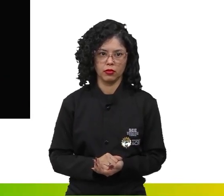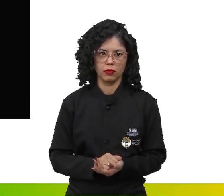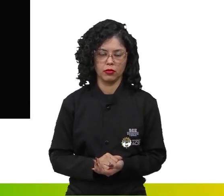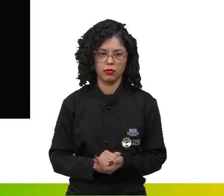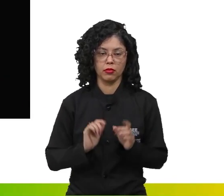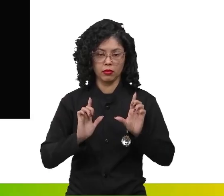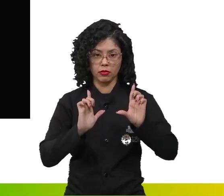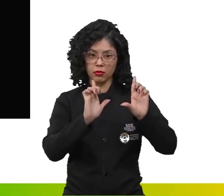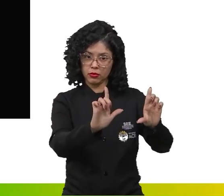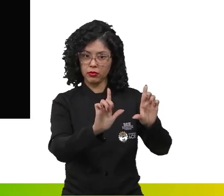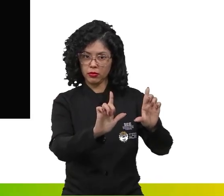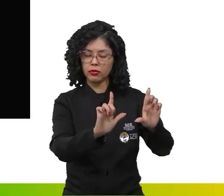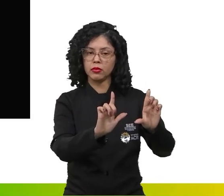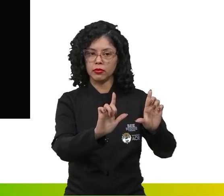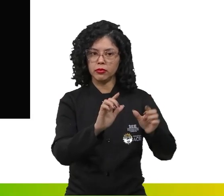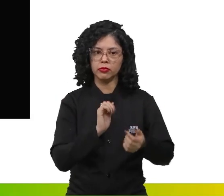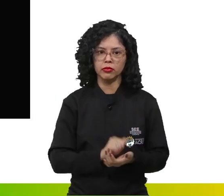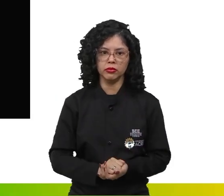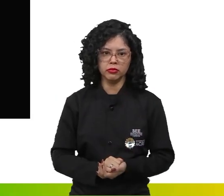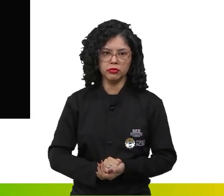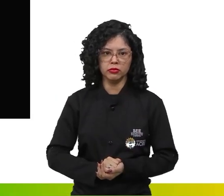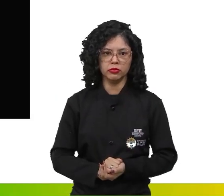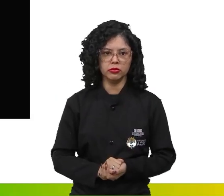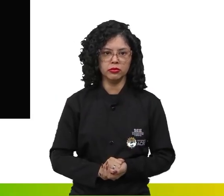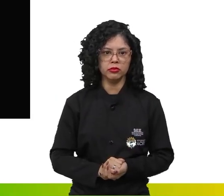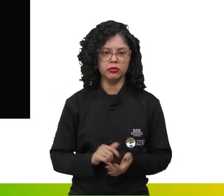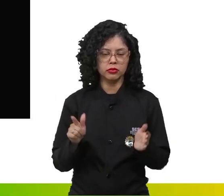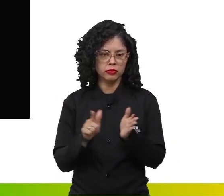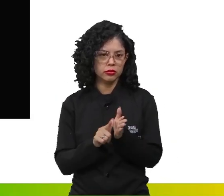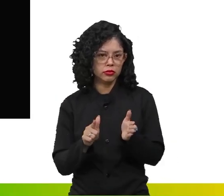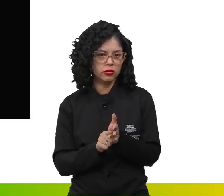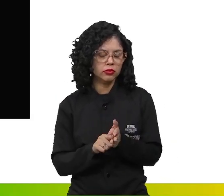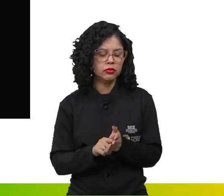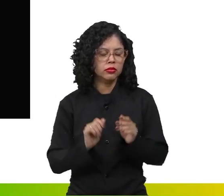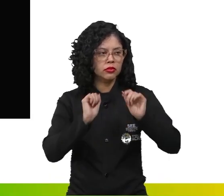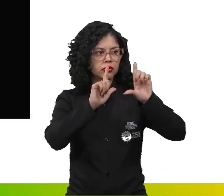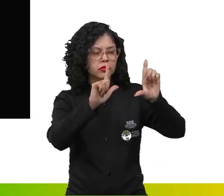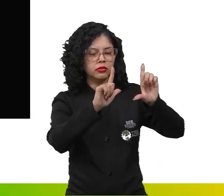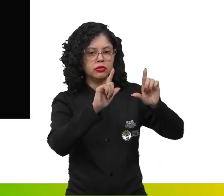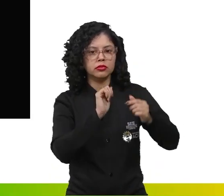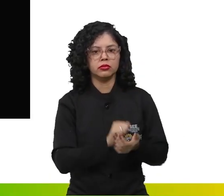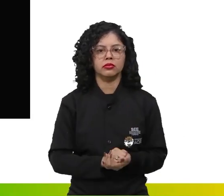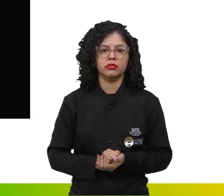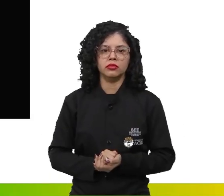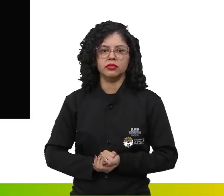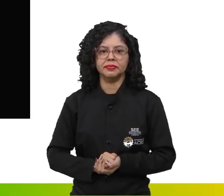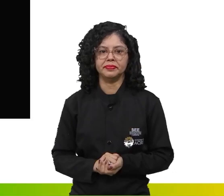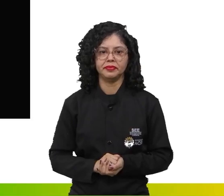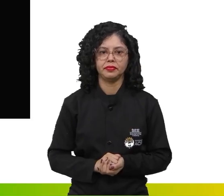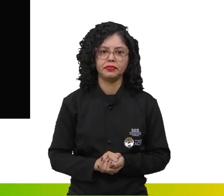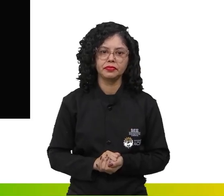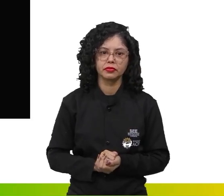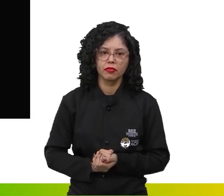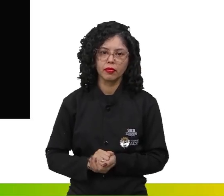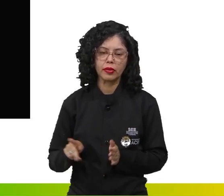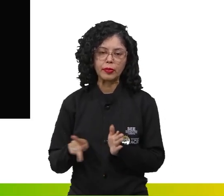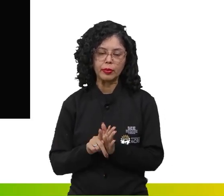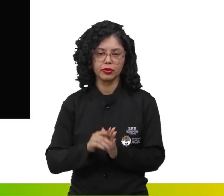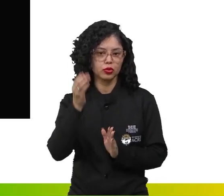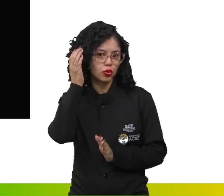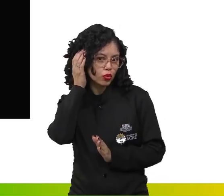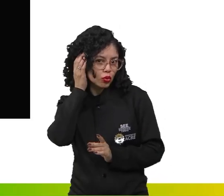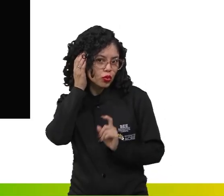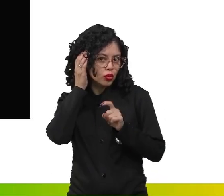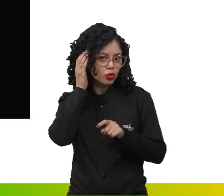um cartaz aí. Então, cartazes, folhetos, outdoors, spots e jingles de rádio, eles